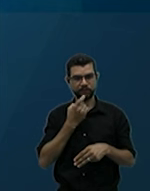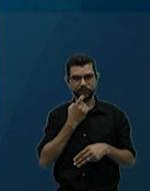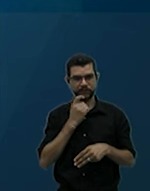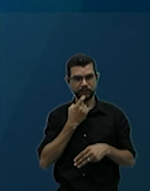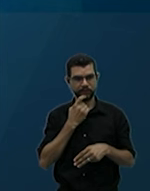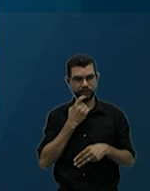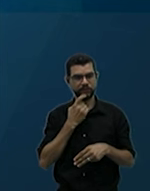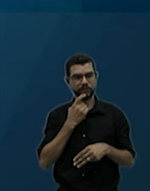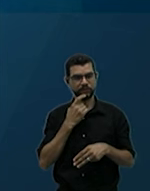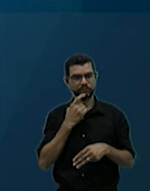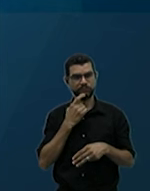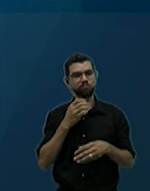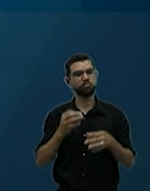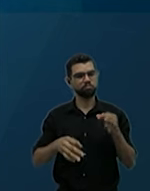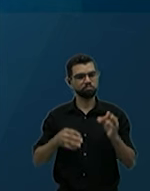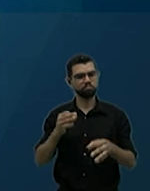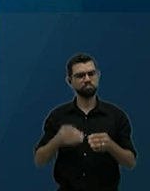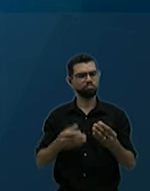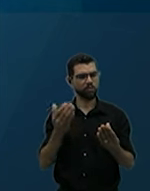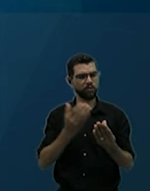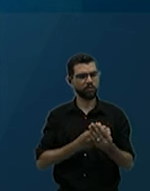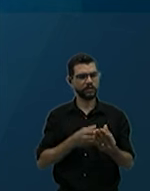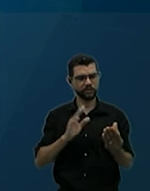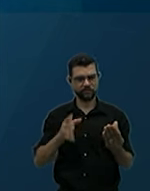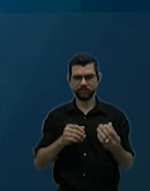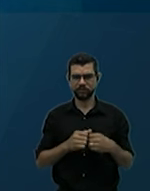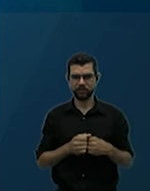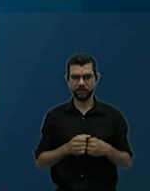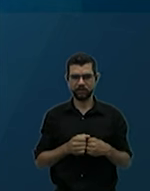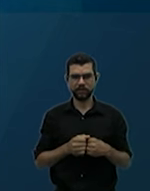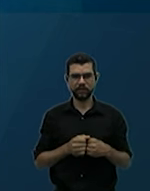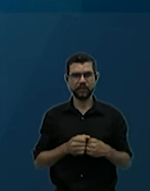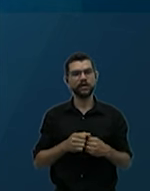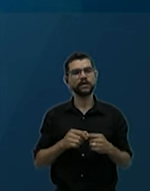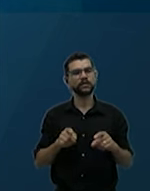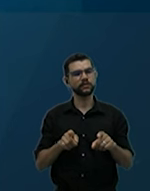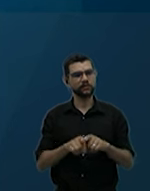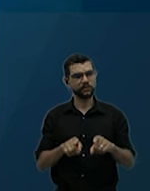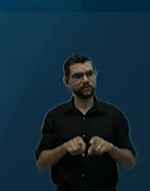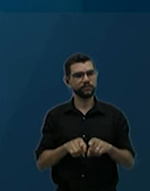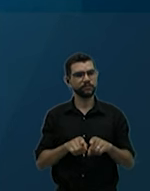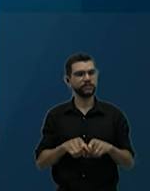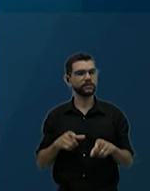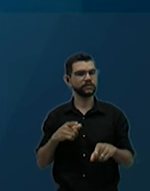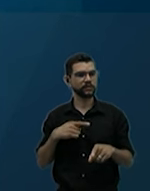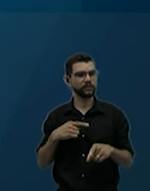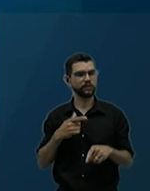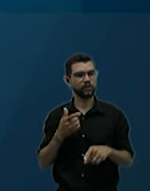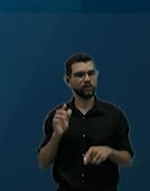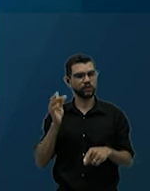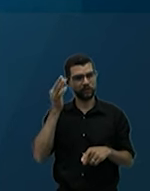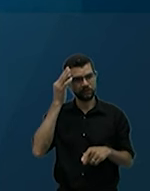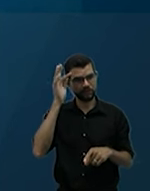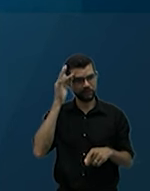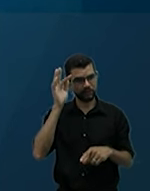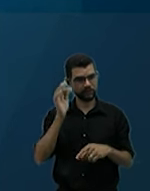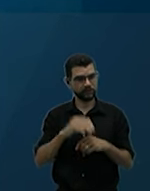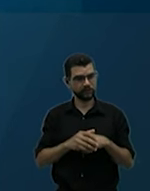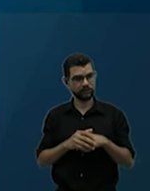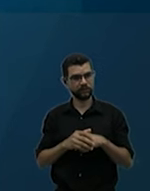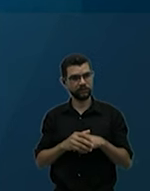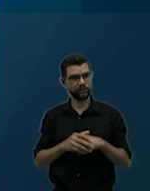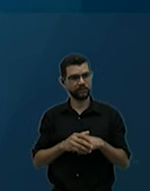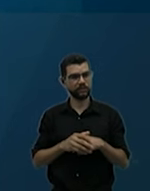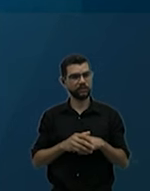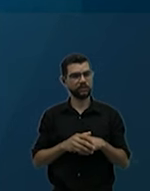fez ajuste na tese, não é? Então, eu estou trazendo aqui para o julgamento do mérito. São três